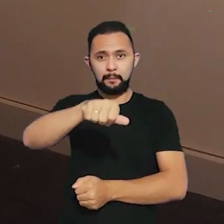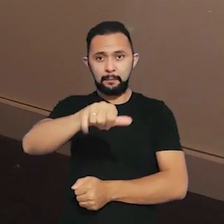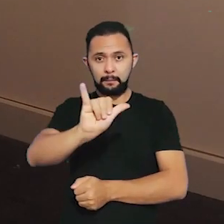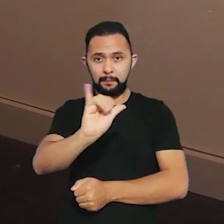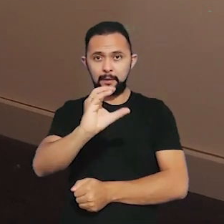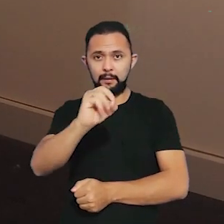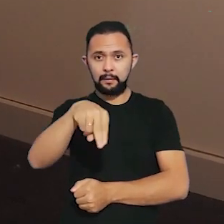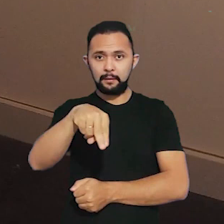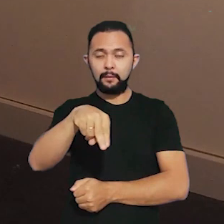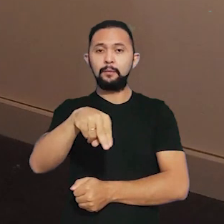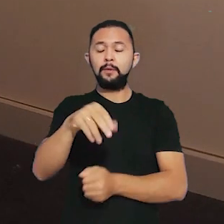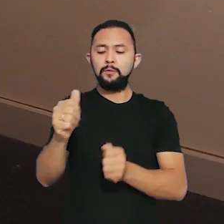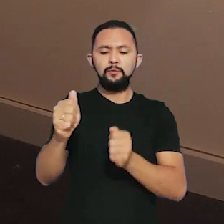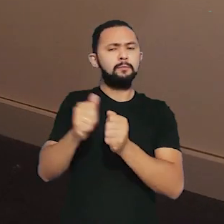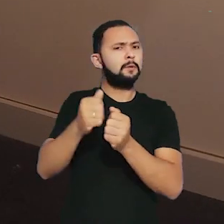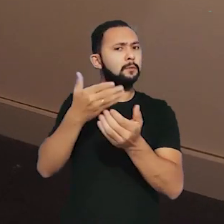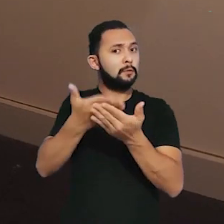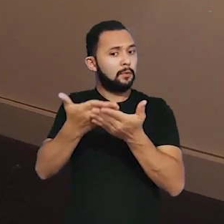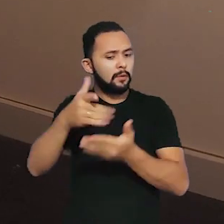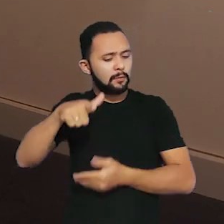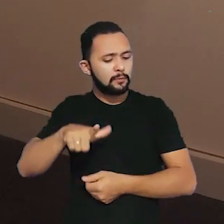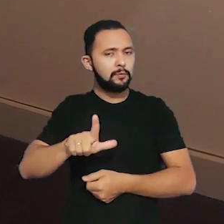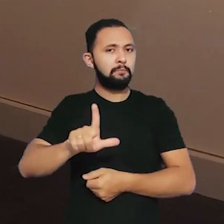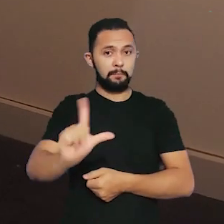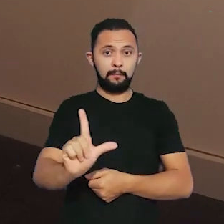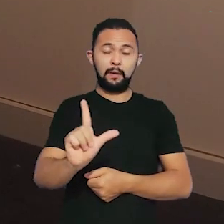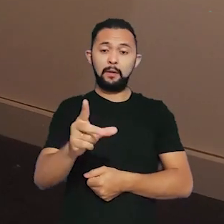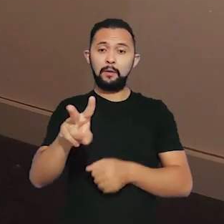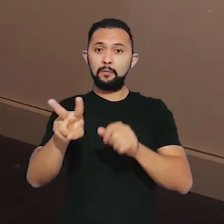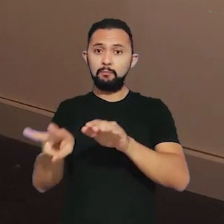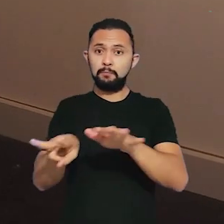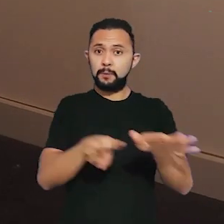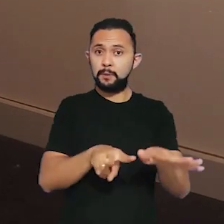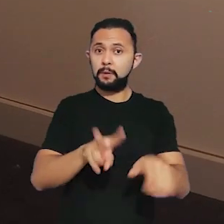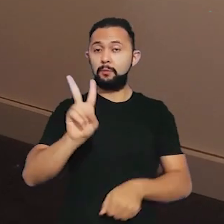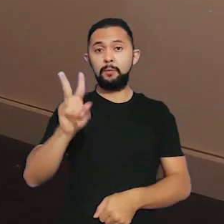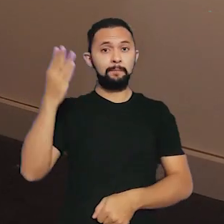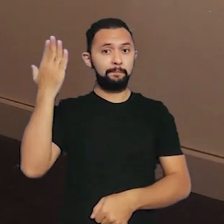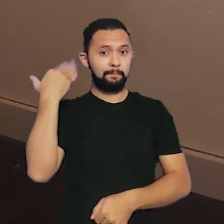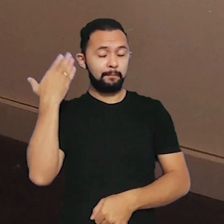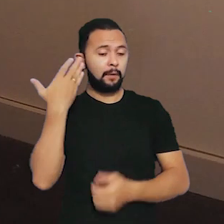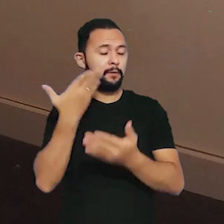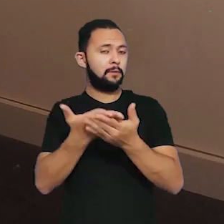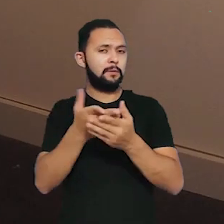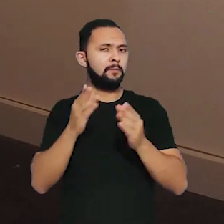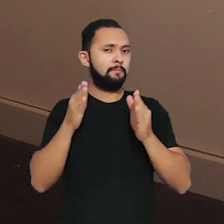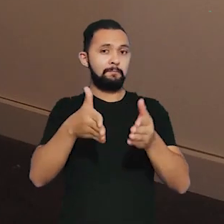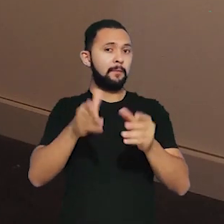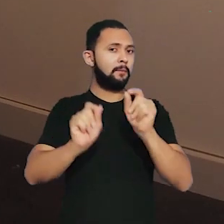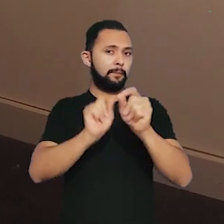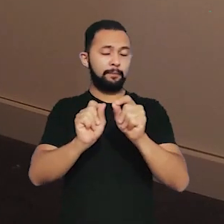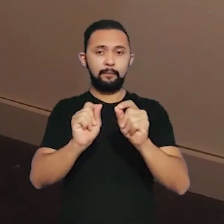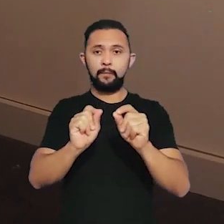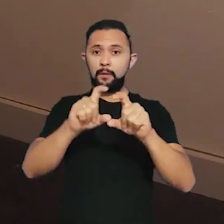na verdade, as aulas que a gente já vem estudando desde as 2 últimas semanas, com o estudo do período composto, aí no